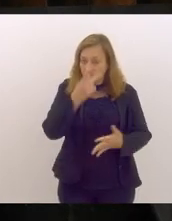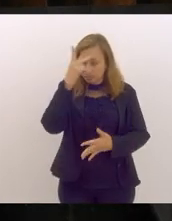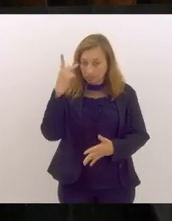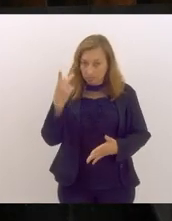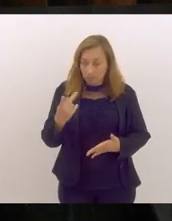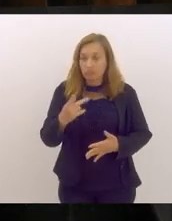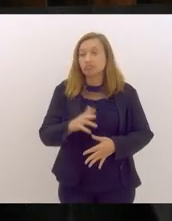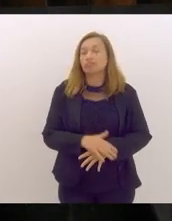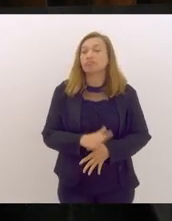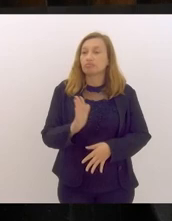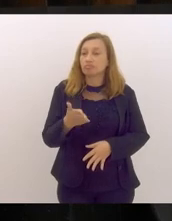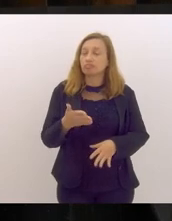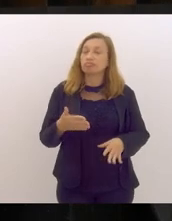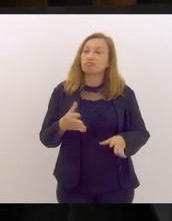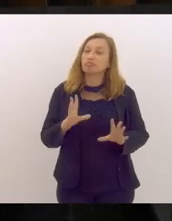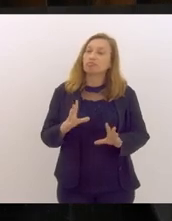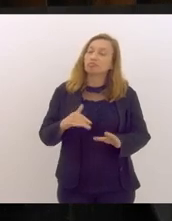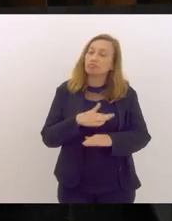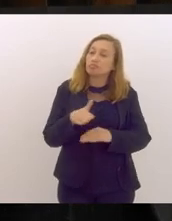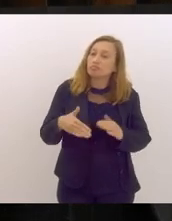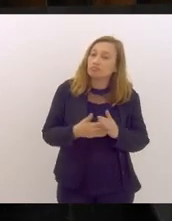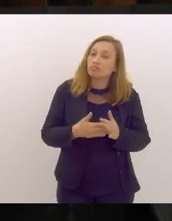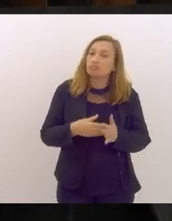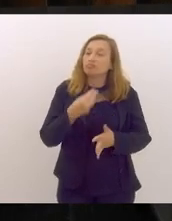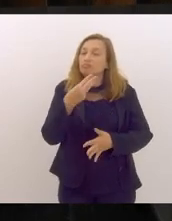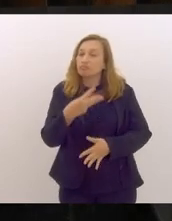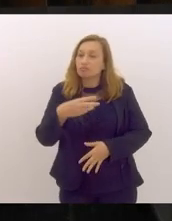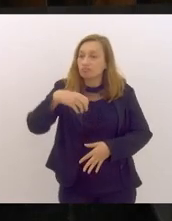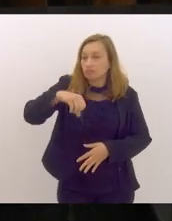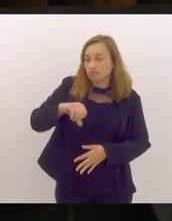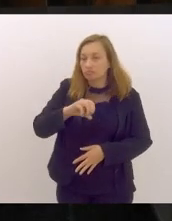física, já chegou a um total de